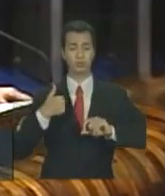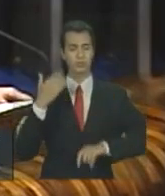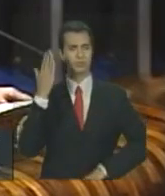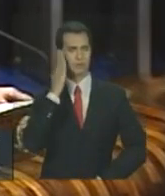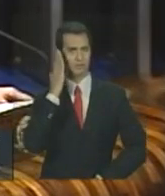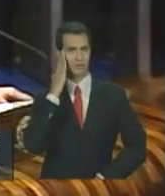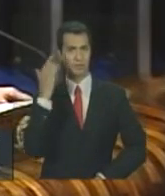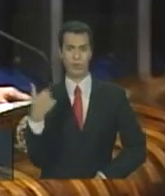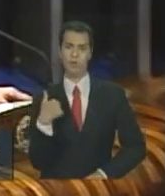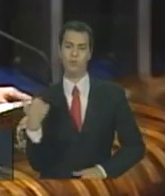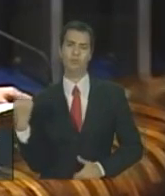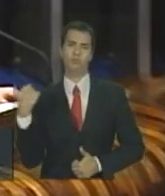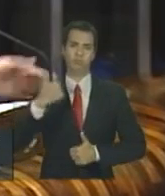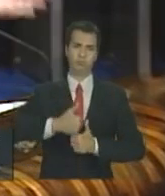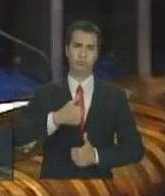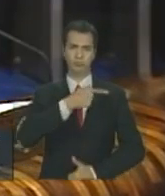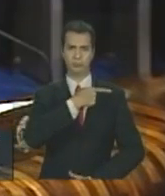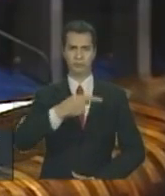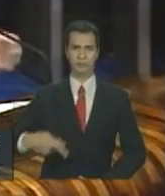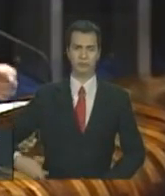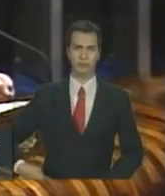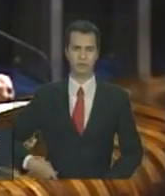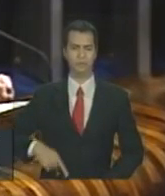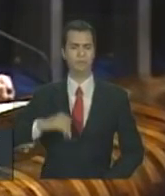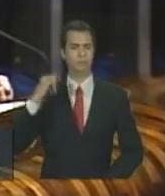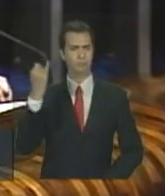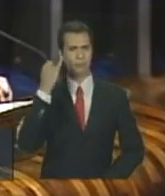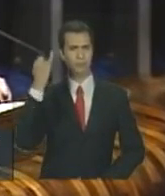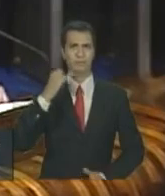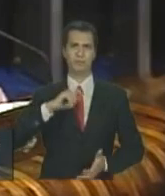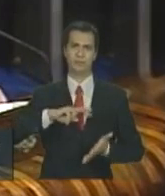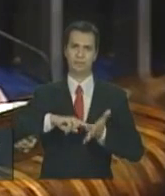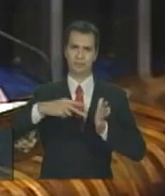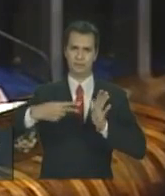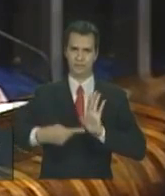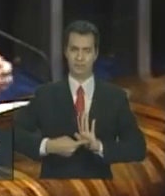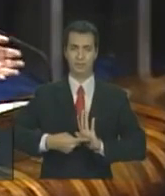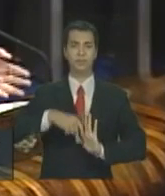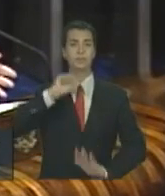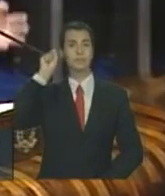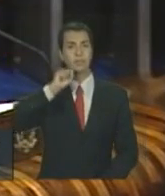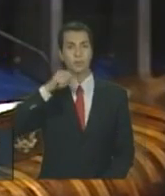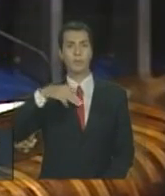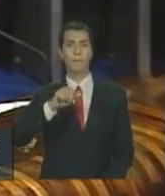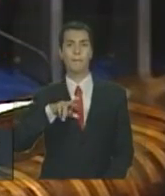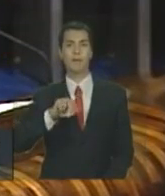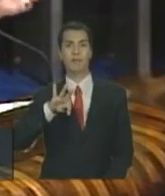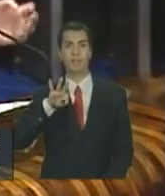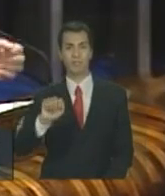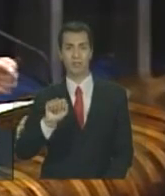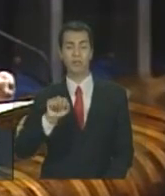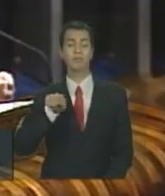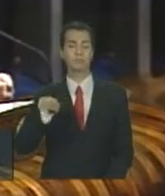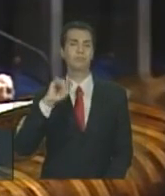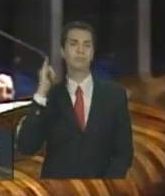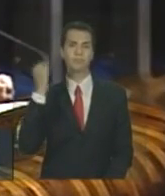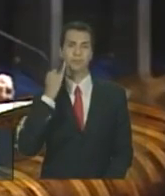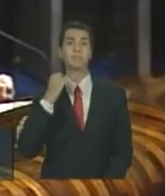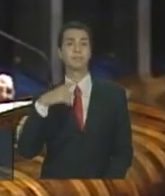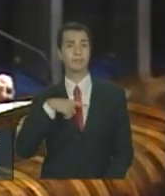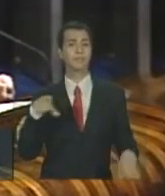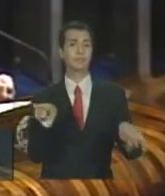significado simbólico importante, que a senadora Marta Suplicy, inclusive, reiterou, que se expressa até no simbólico das